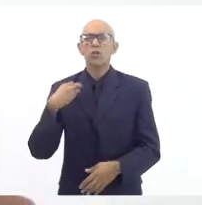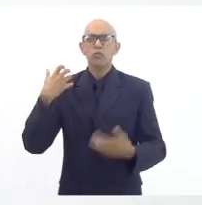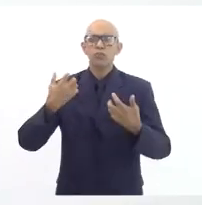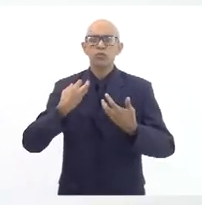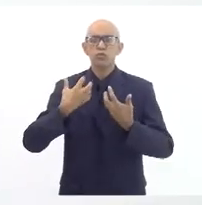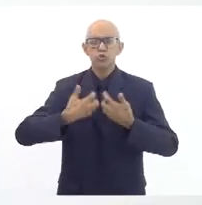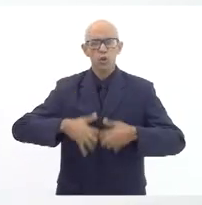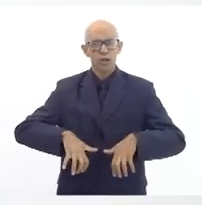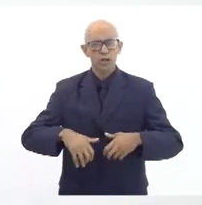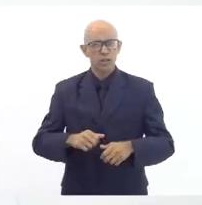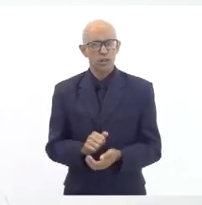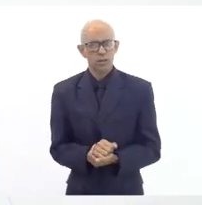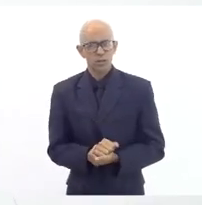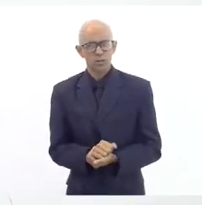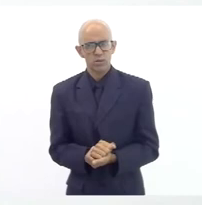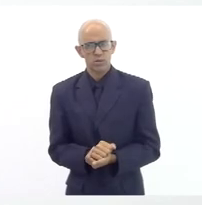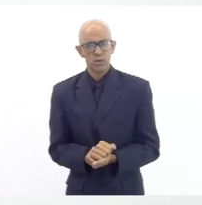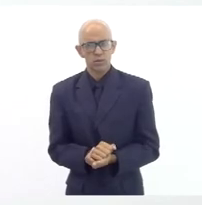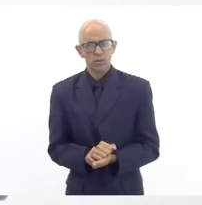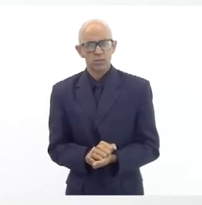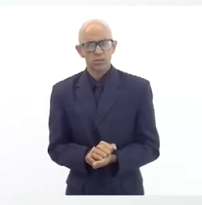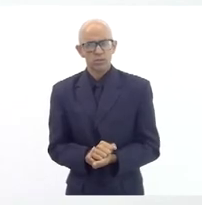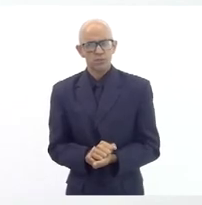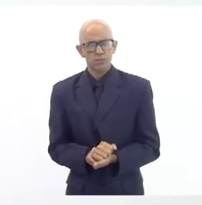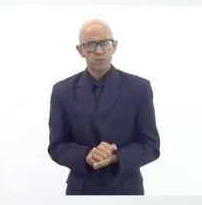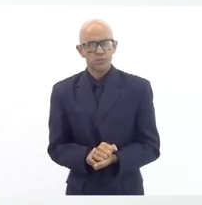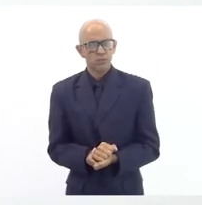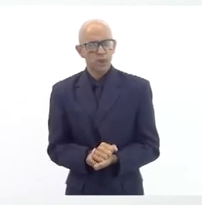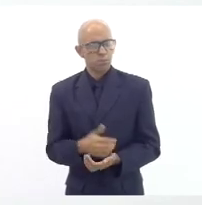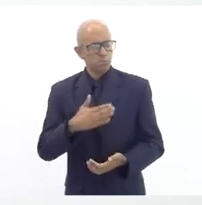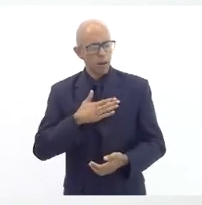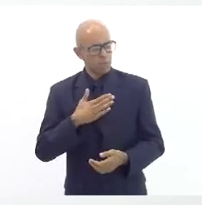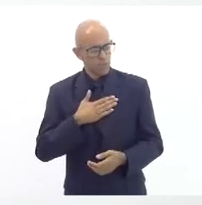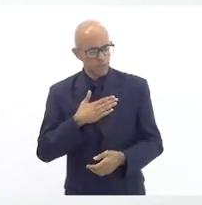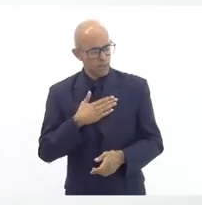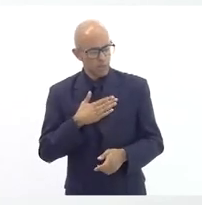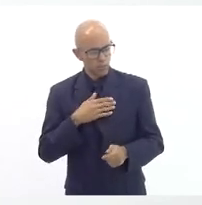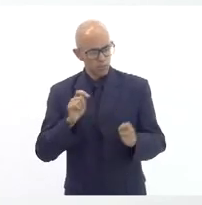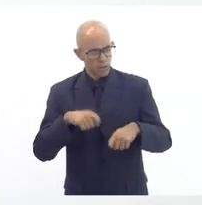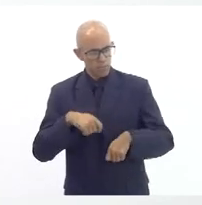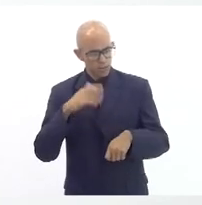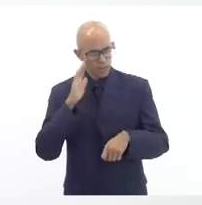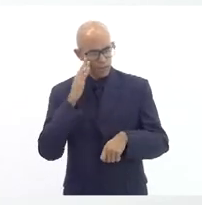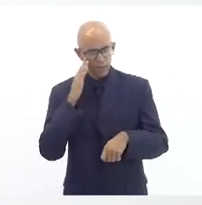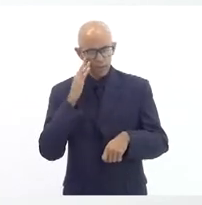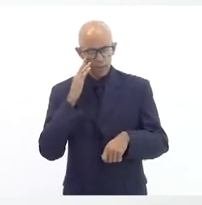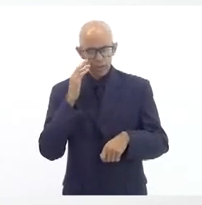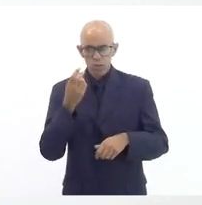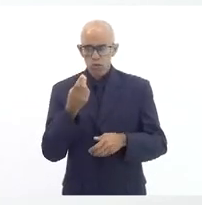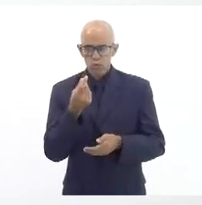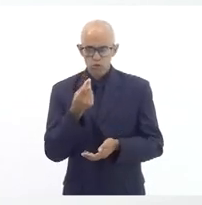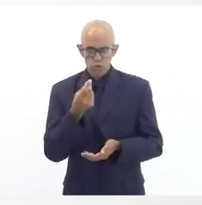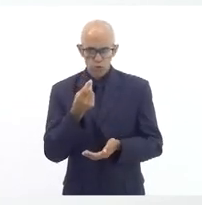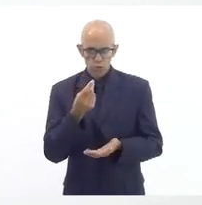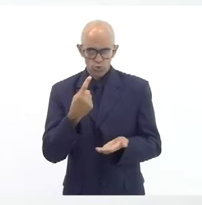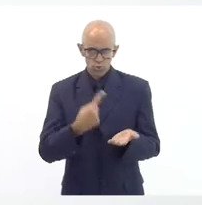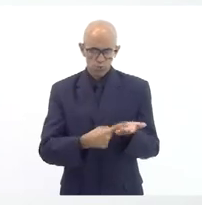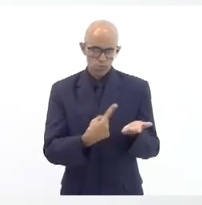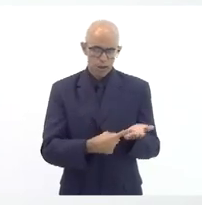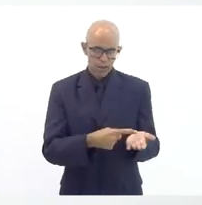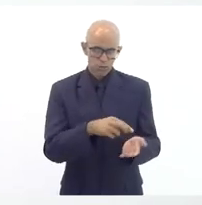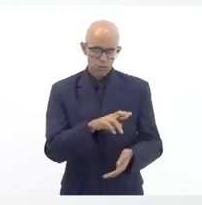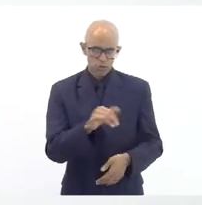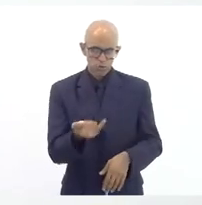que fazer em relação ao Pacto RJ. Não me parece lógico, deputada Lucinha, que recursos do pacto sejam investidos nesse